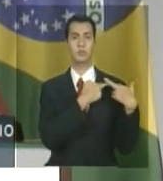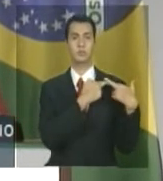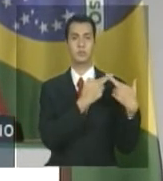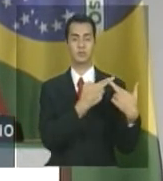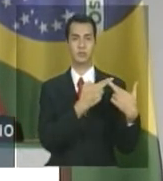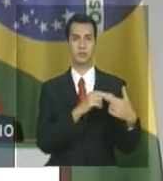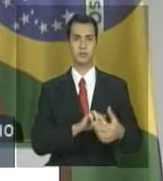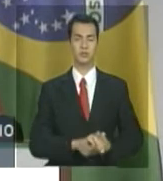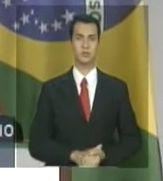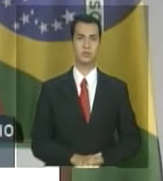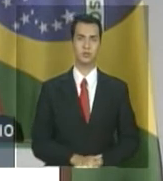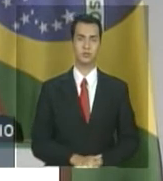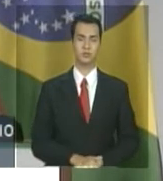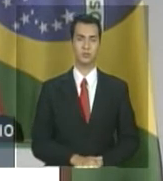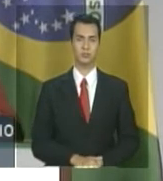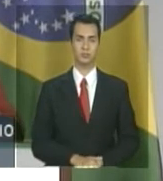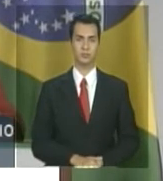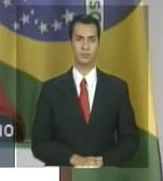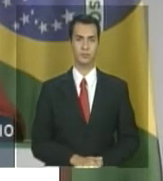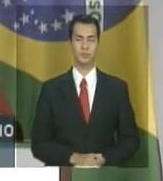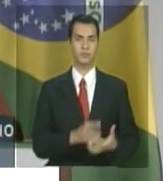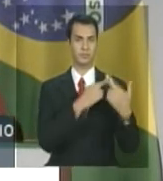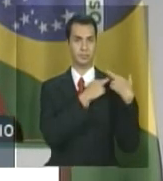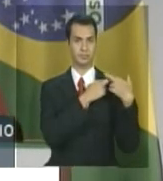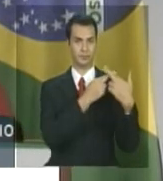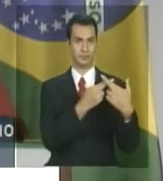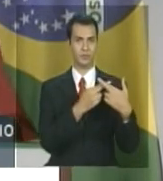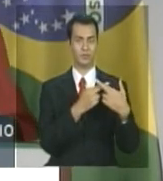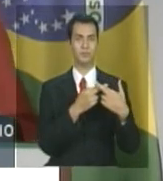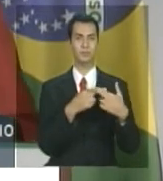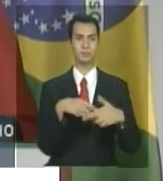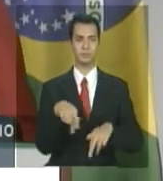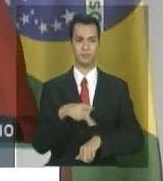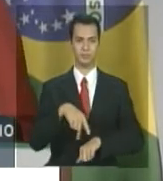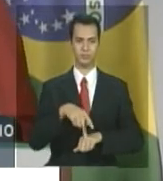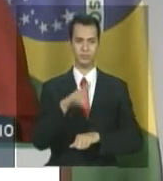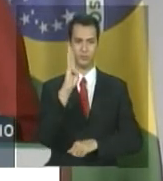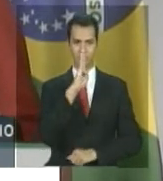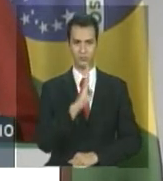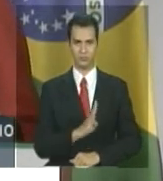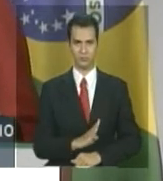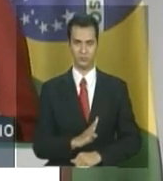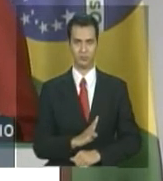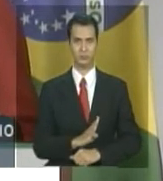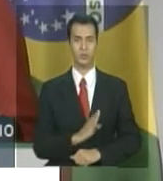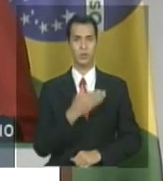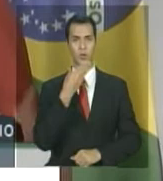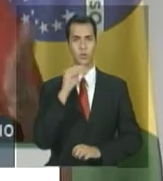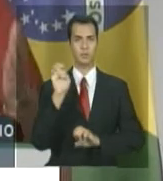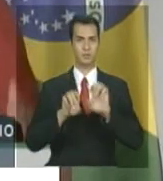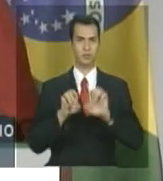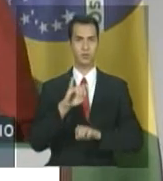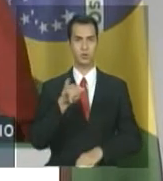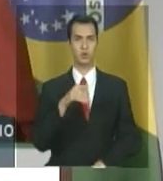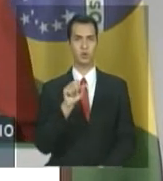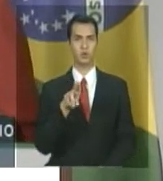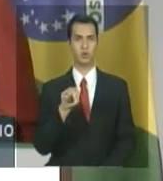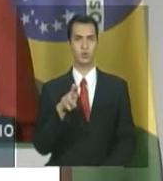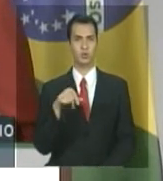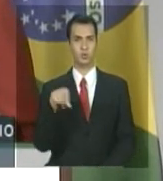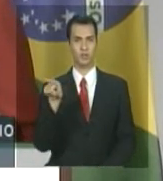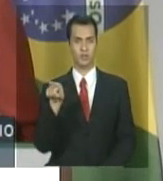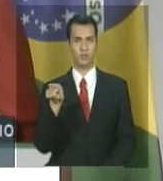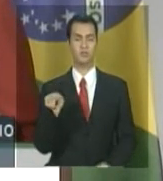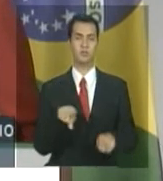representantes das partes Brasil, o empresário Josué Guimarães, em nome de quem saúdo